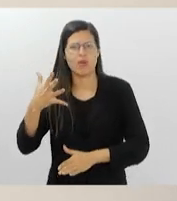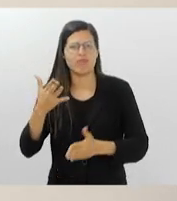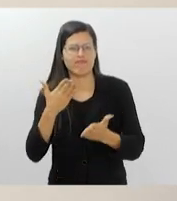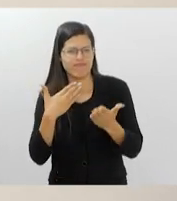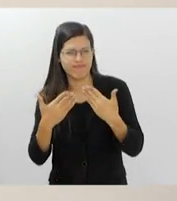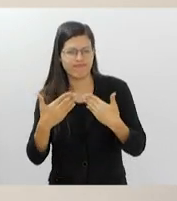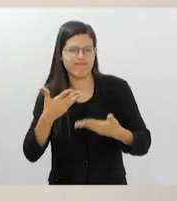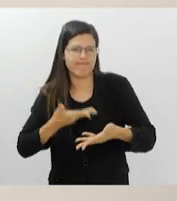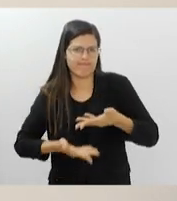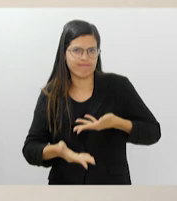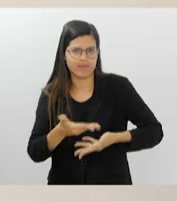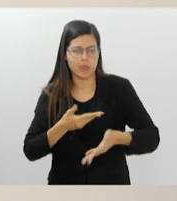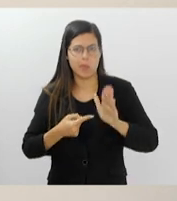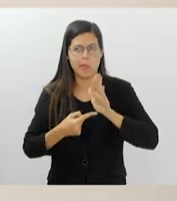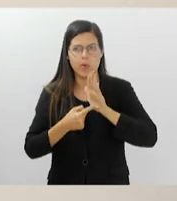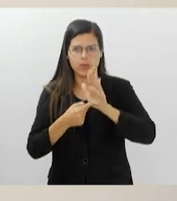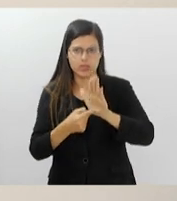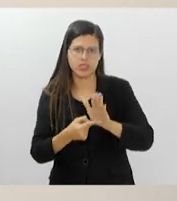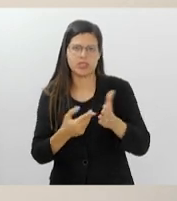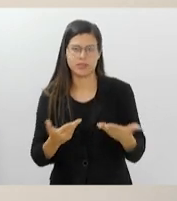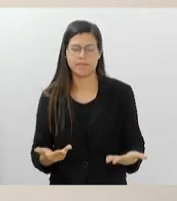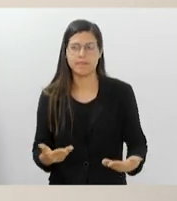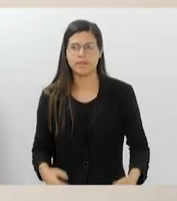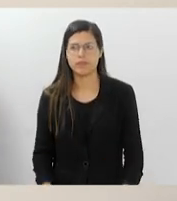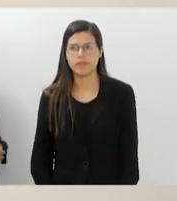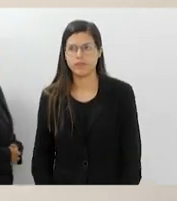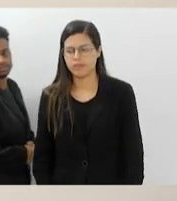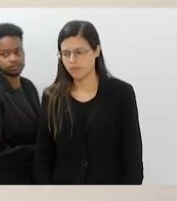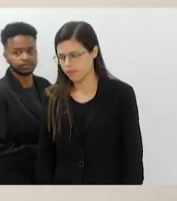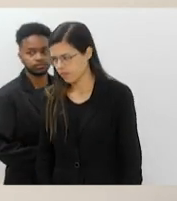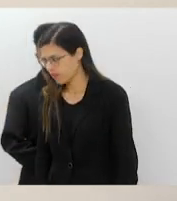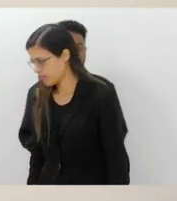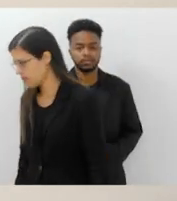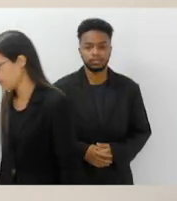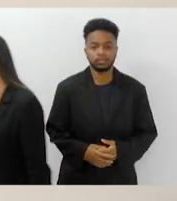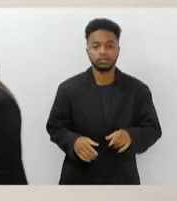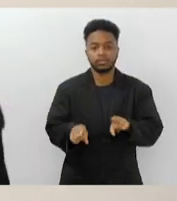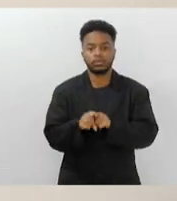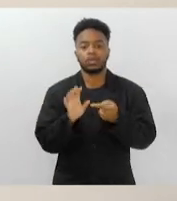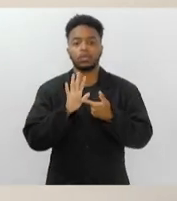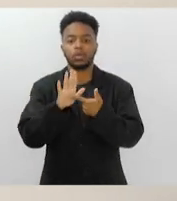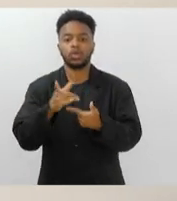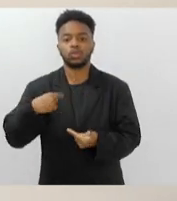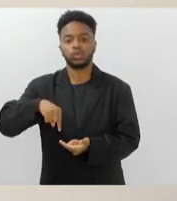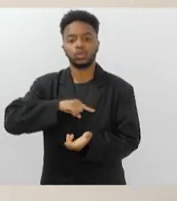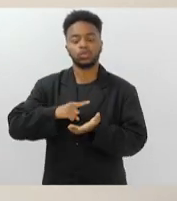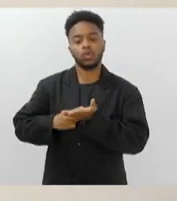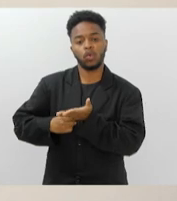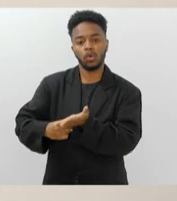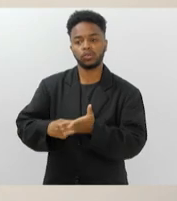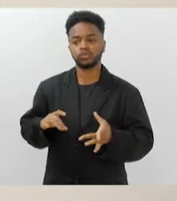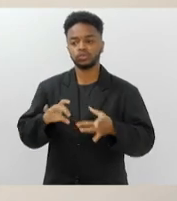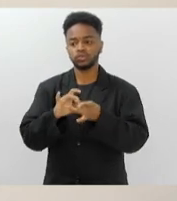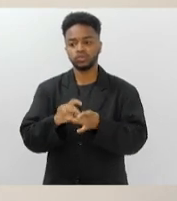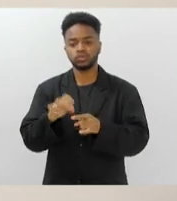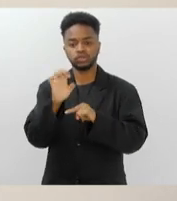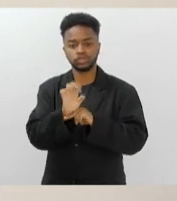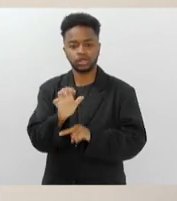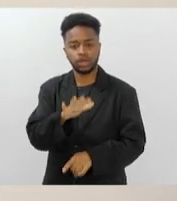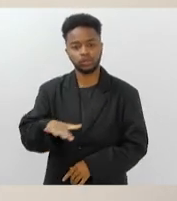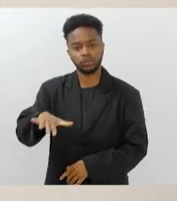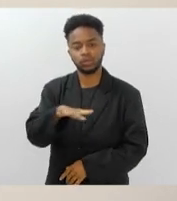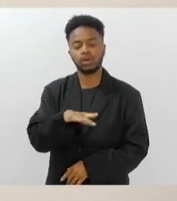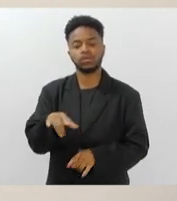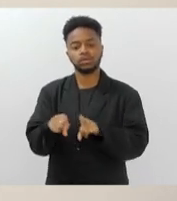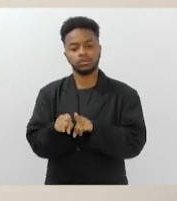gente tá tendo aqui também demonstrar isso e reforçar o nosso compromisso enquanto Instância Nacional junto aqui a Instância Estadual as instâncias